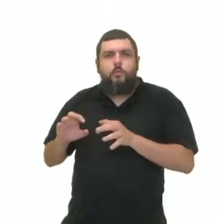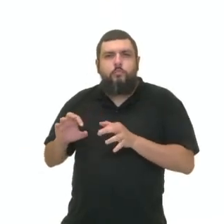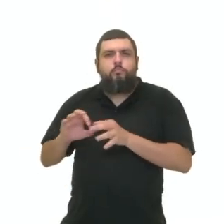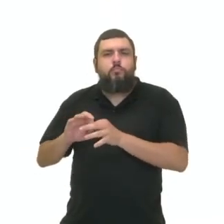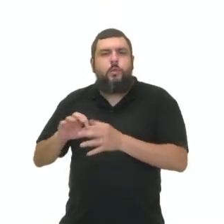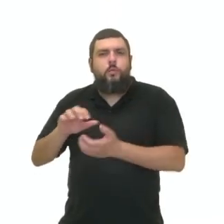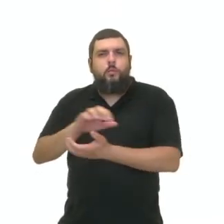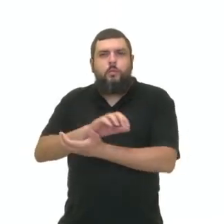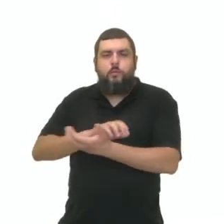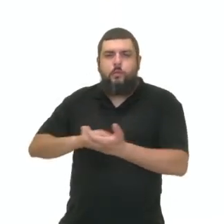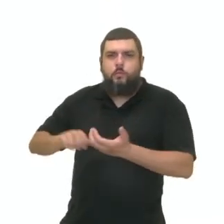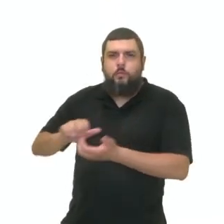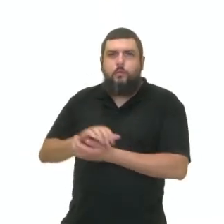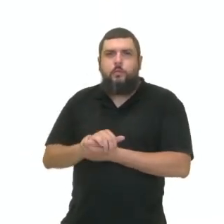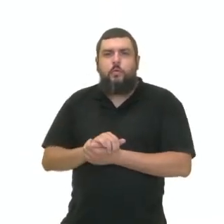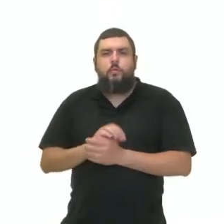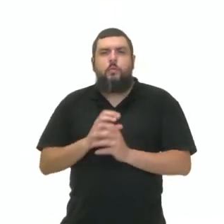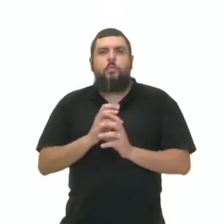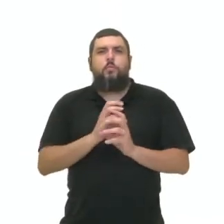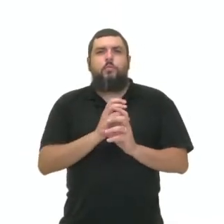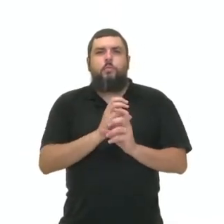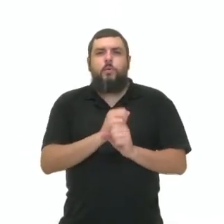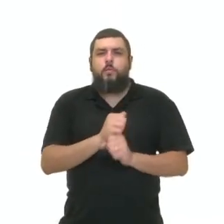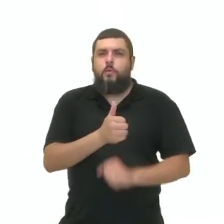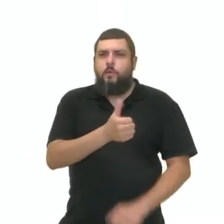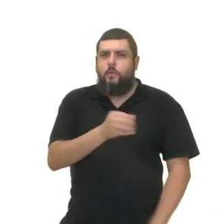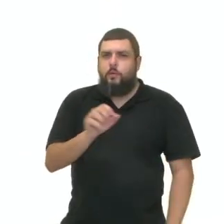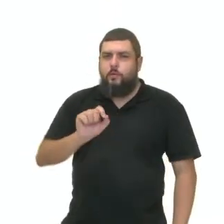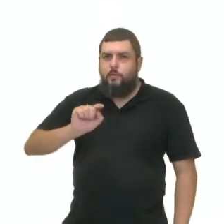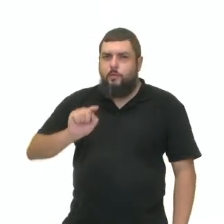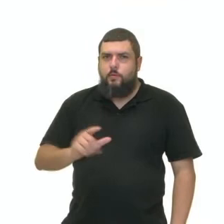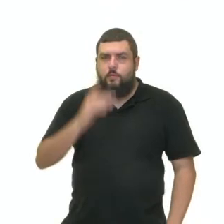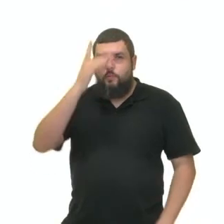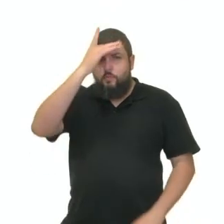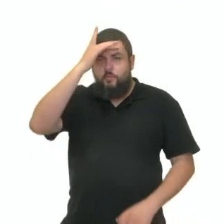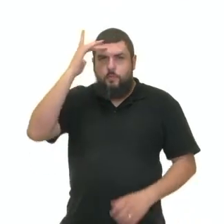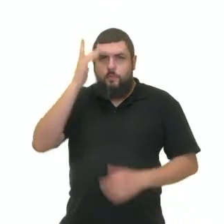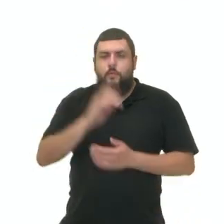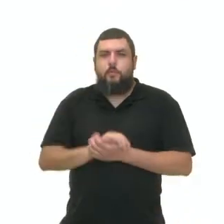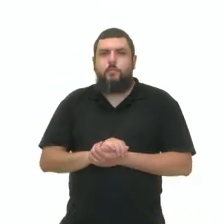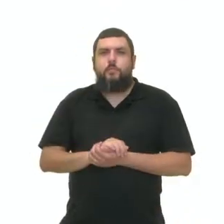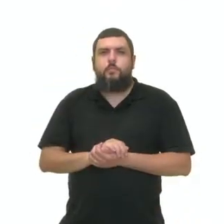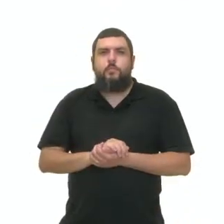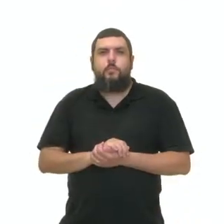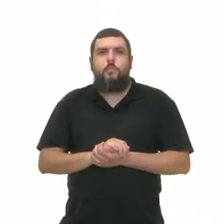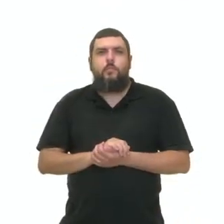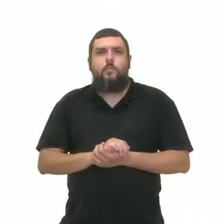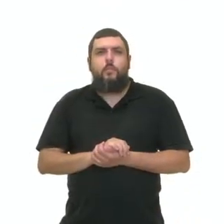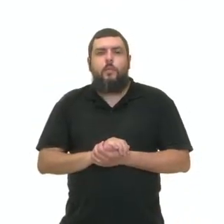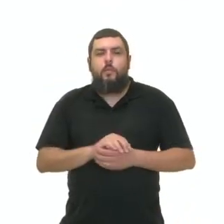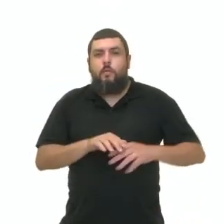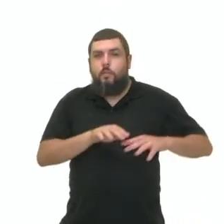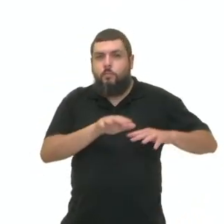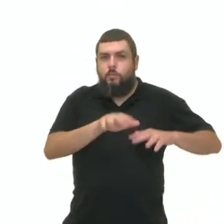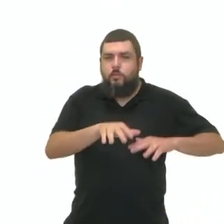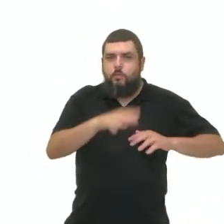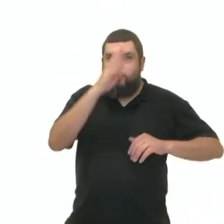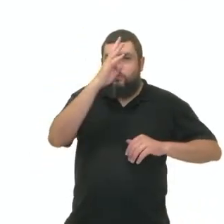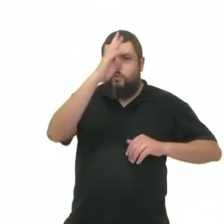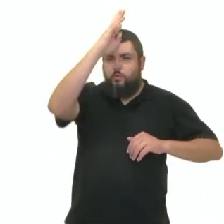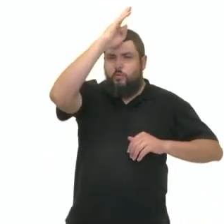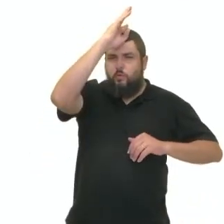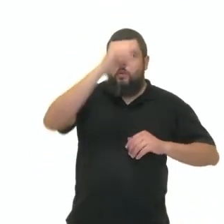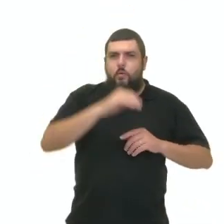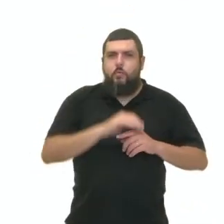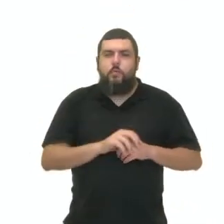ter cerca de... Gente, 100 mil pessoas é muito! Por algumas vitórias, o exército romano venceu. Após algumas vitórias,